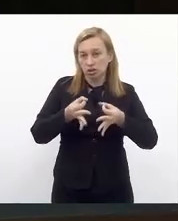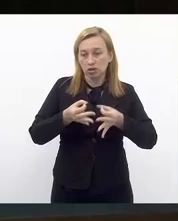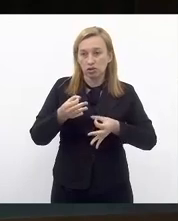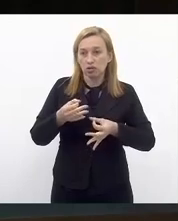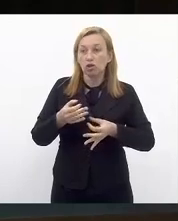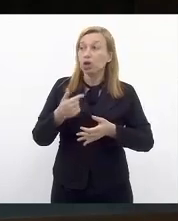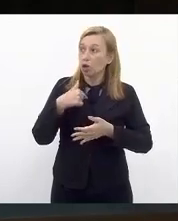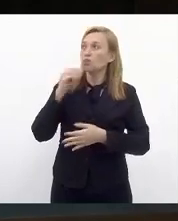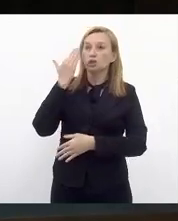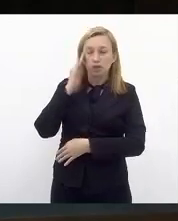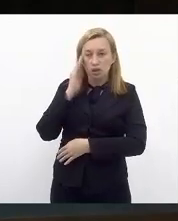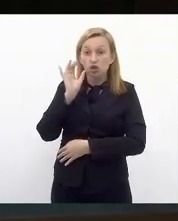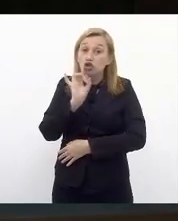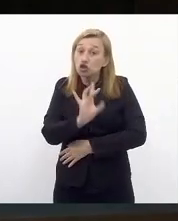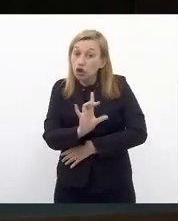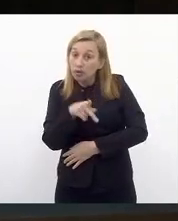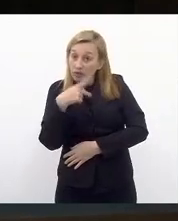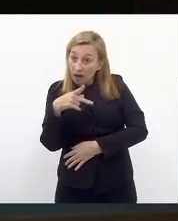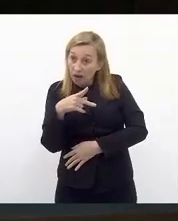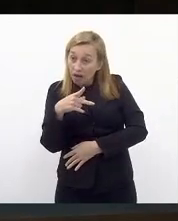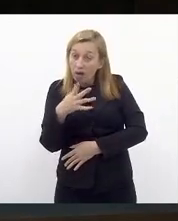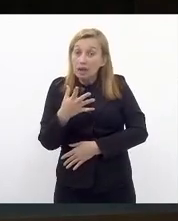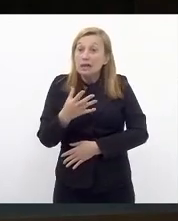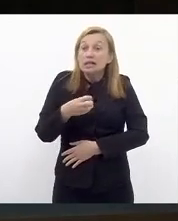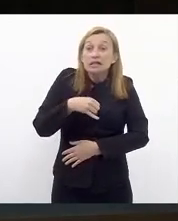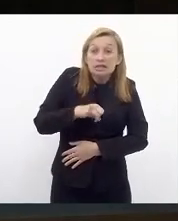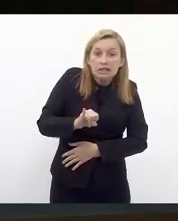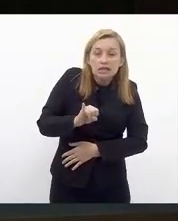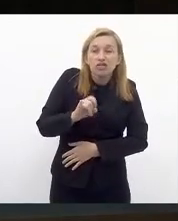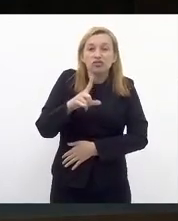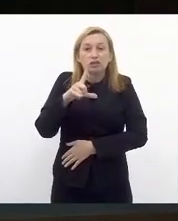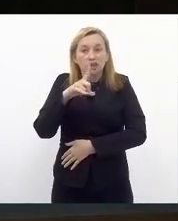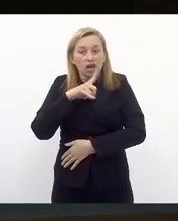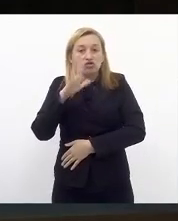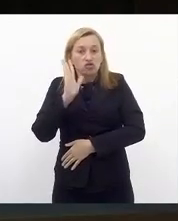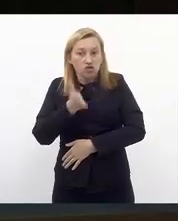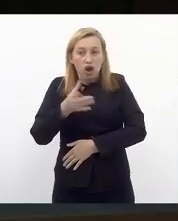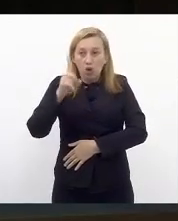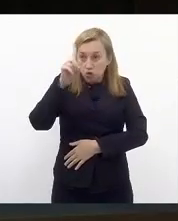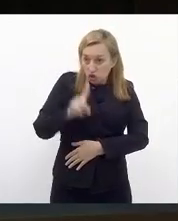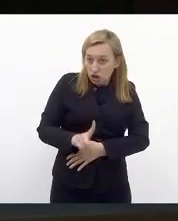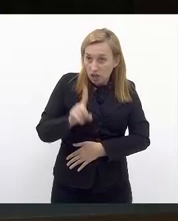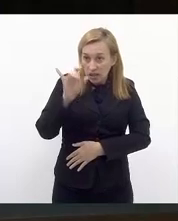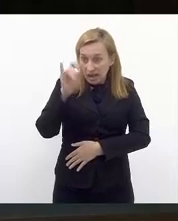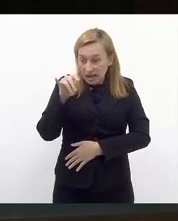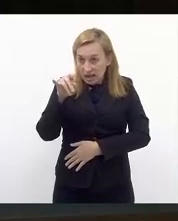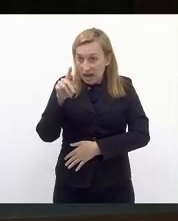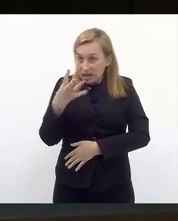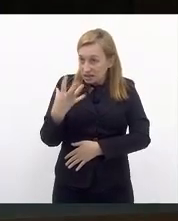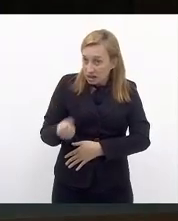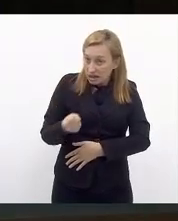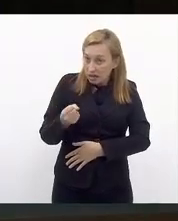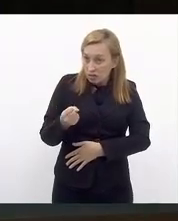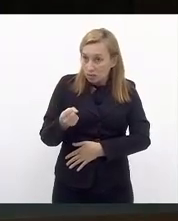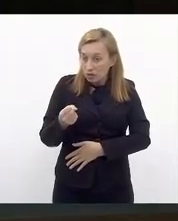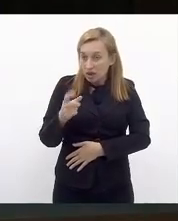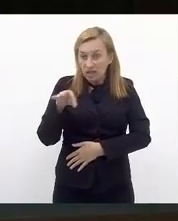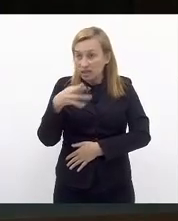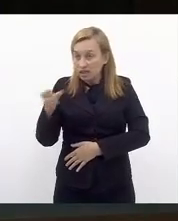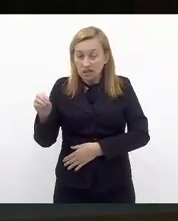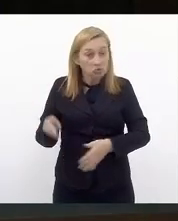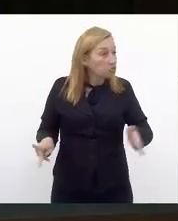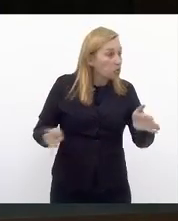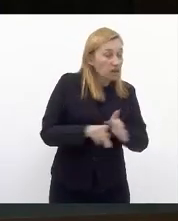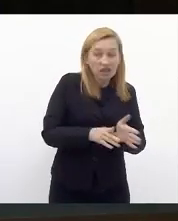e eu as compreendo é só para dizer assim se eu já tenho o direito adquirido EA transição não se aplica